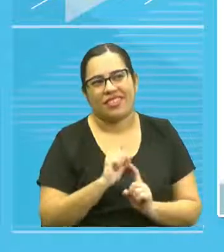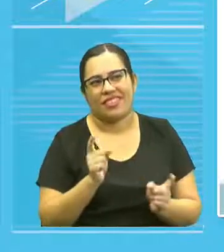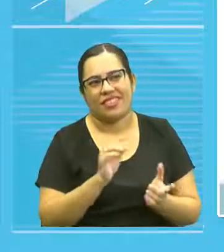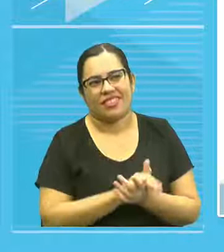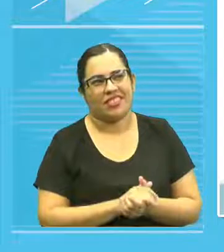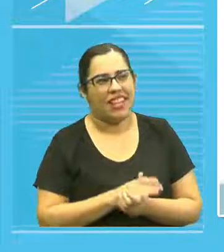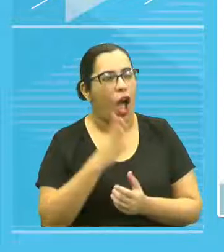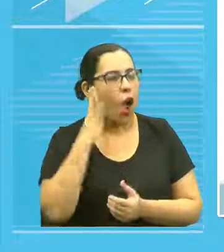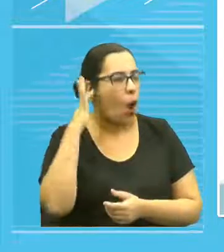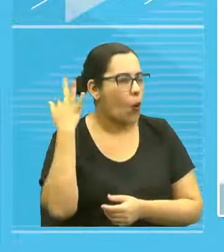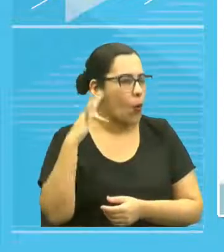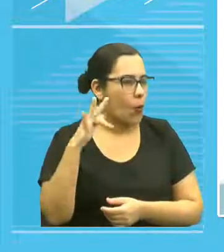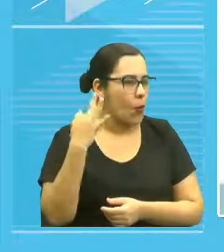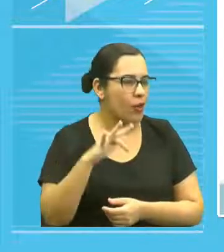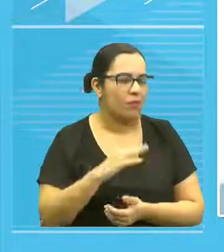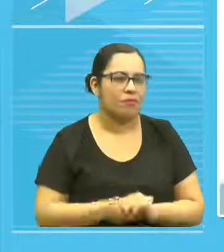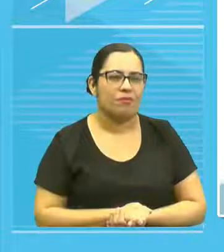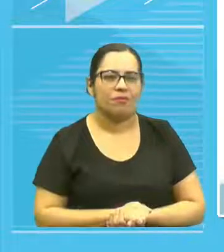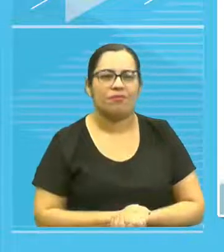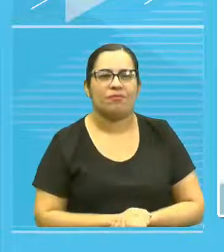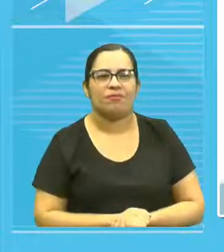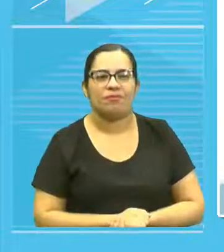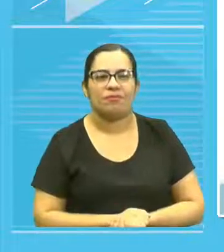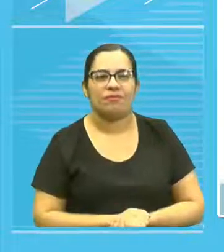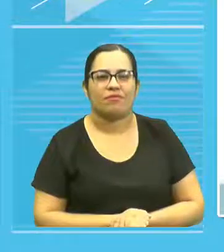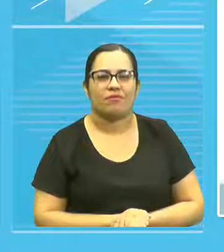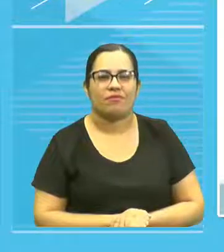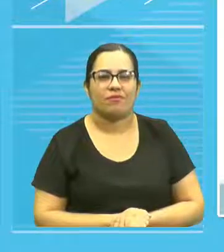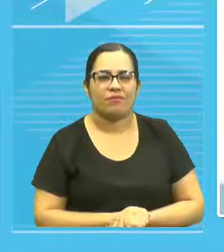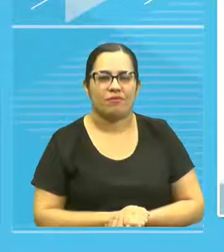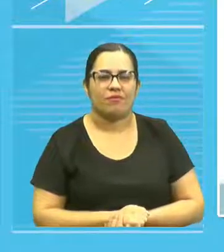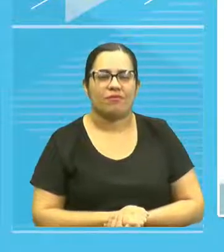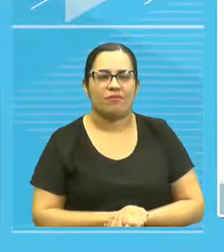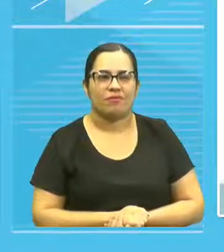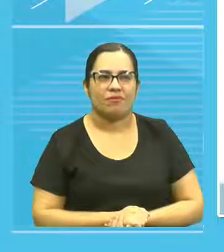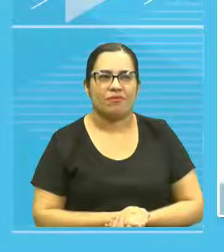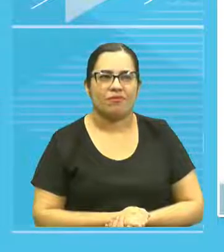rapaz chegar agride os ouvido né Oi oi